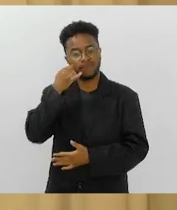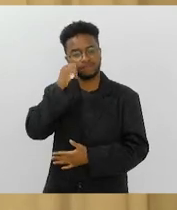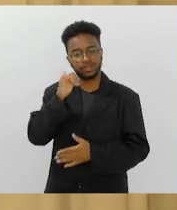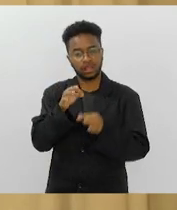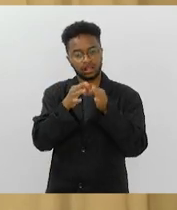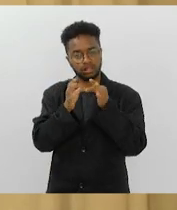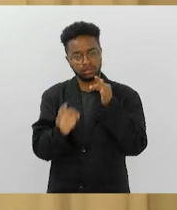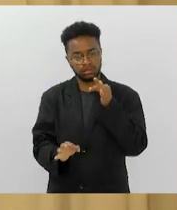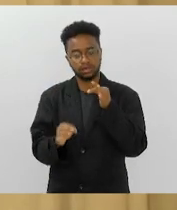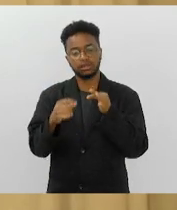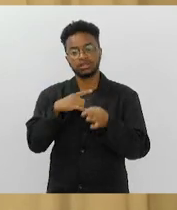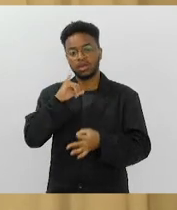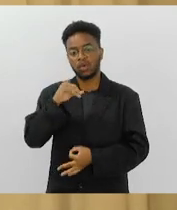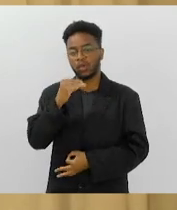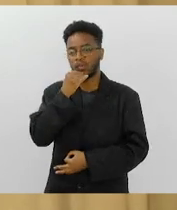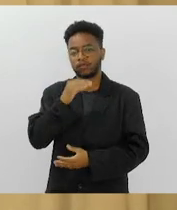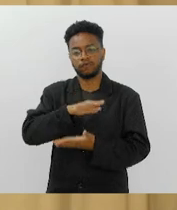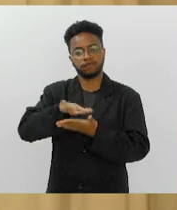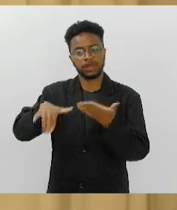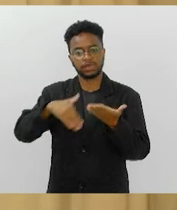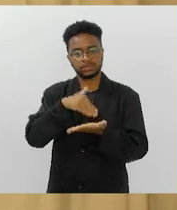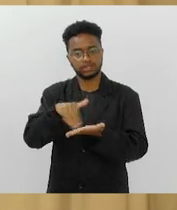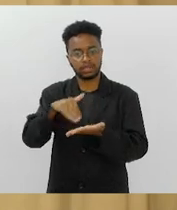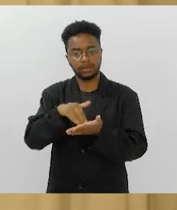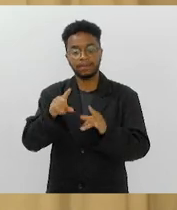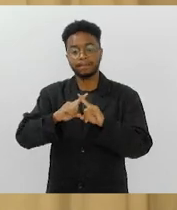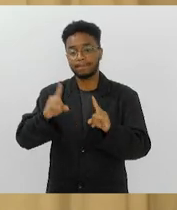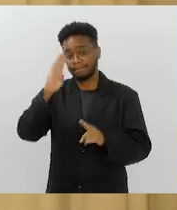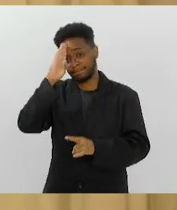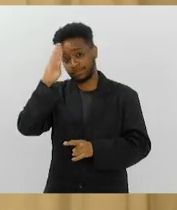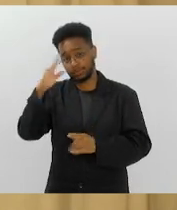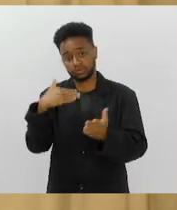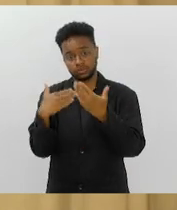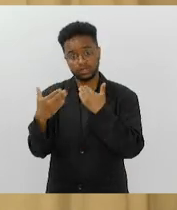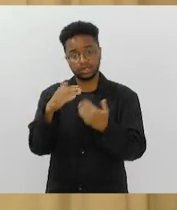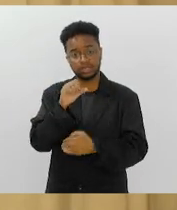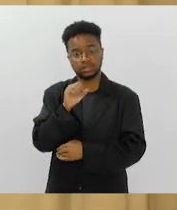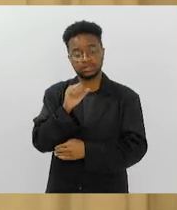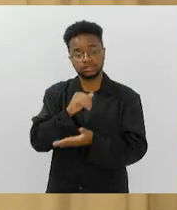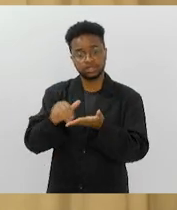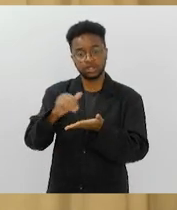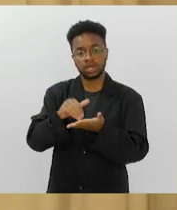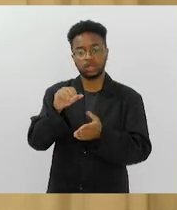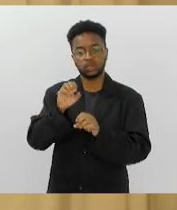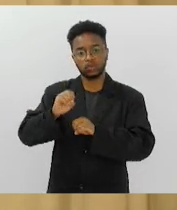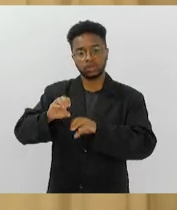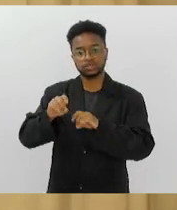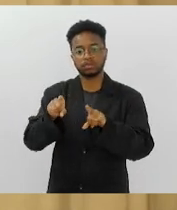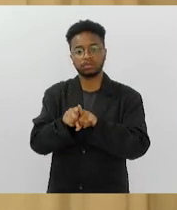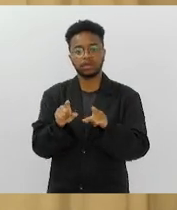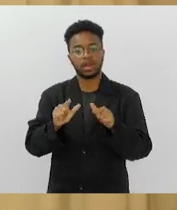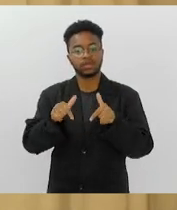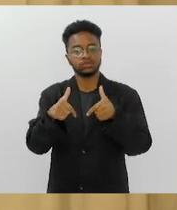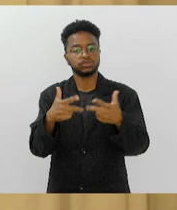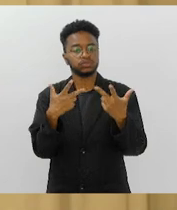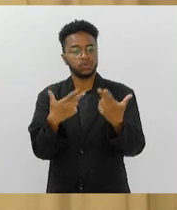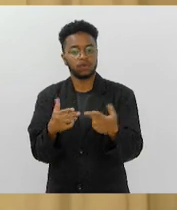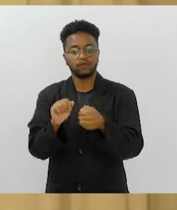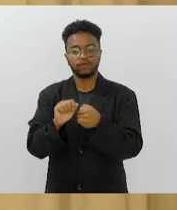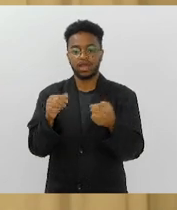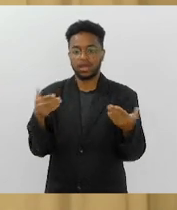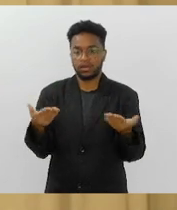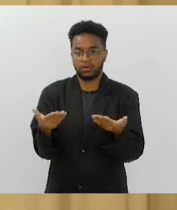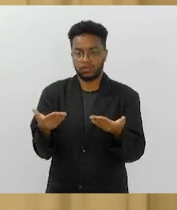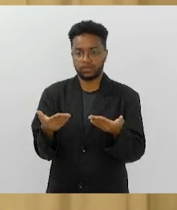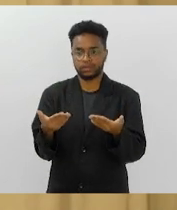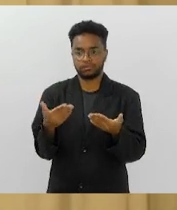tive a oportunidade de várias outras secretarias, mas de dialogar com a SEDUC e fazer o que nós estamos fazendo aqui. Dialogar